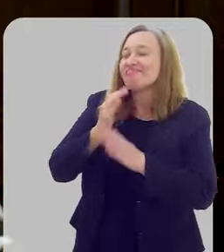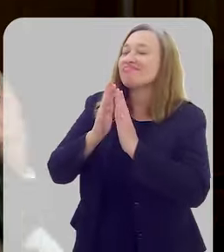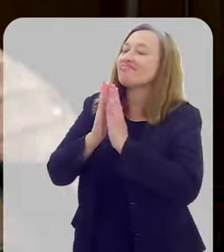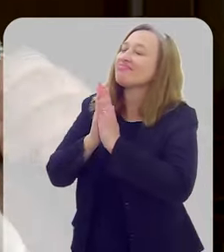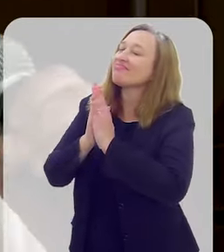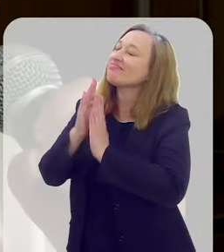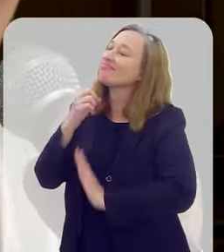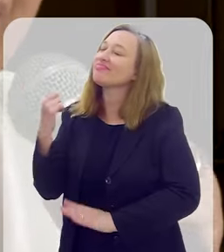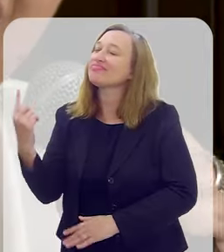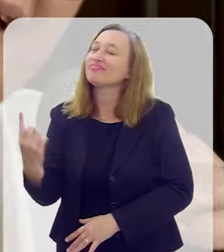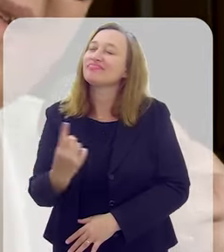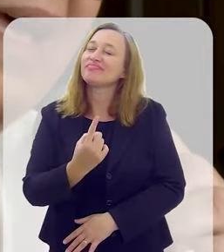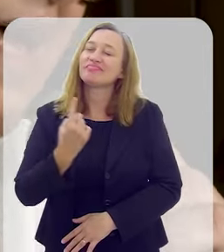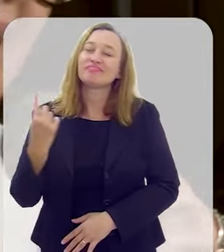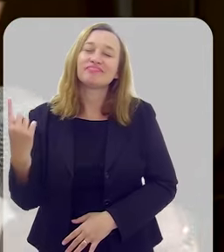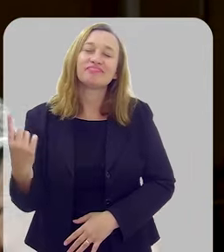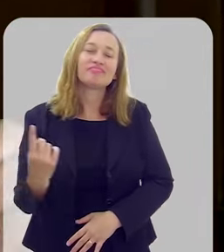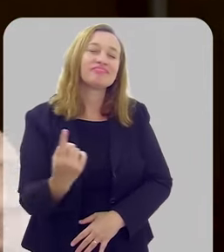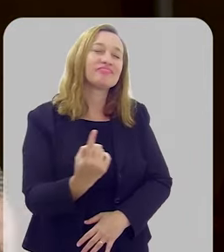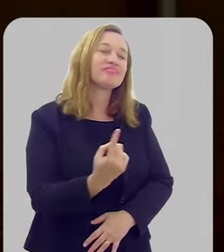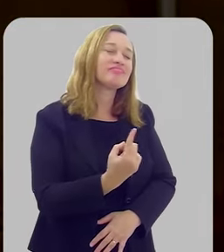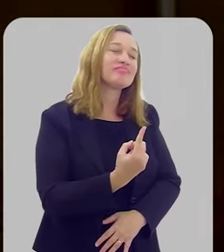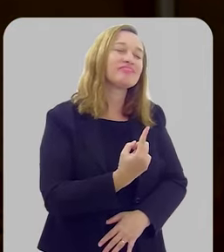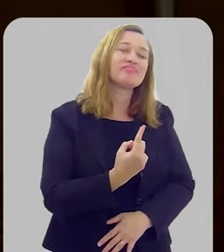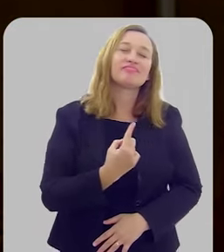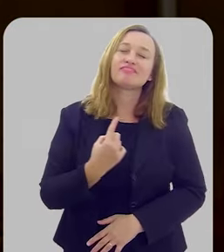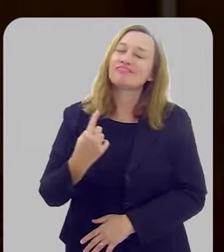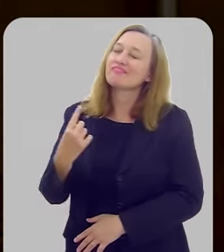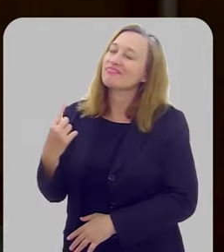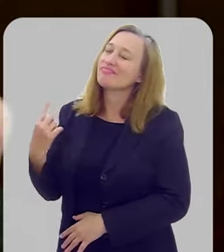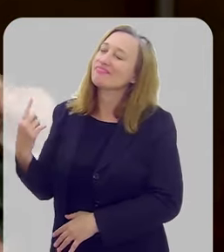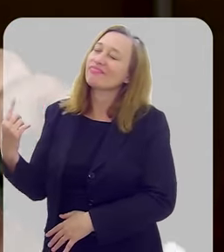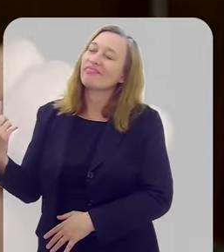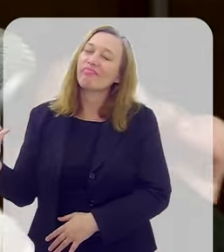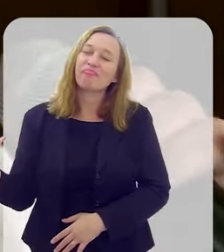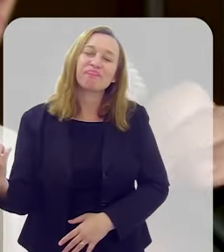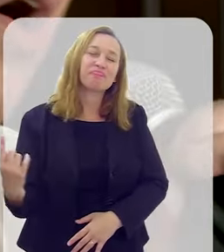voz intercedendo por